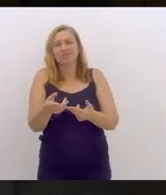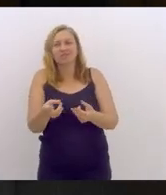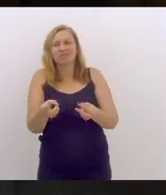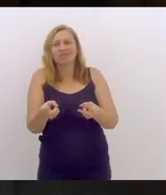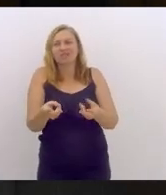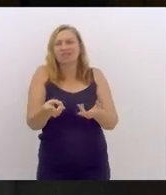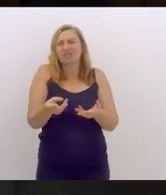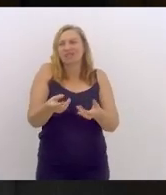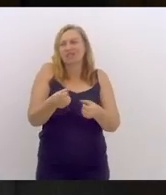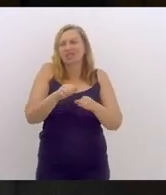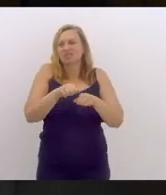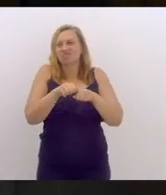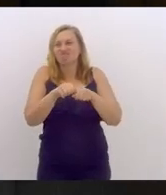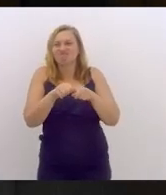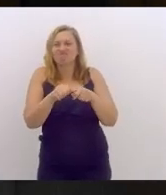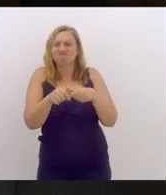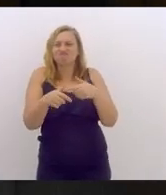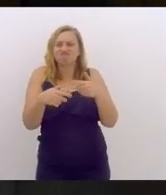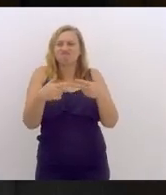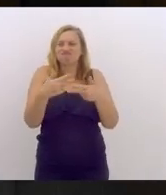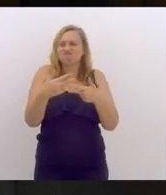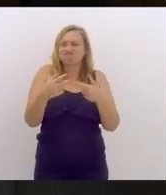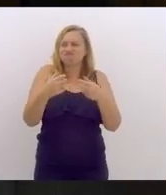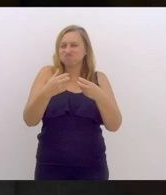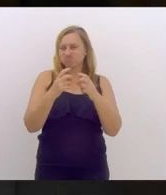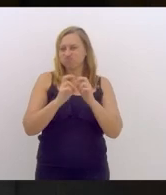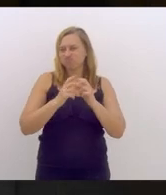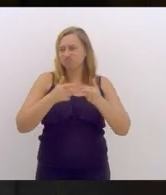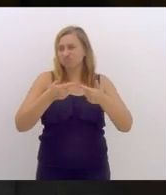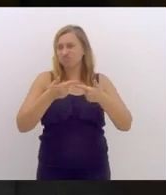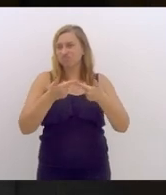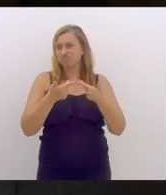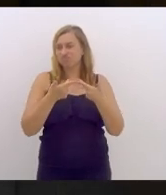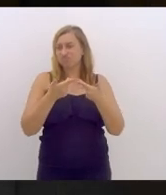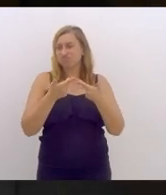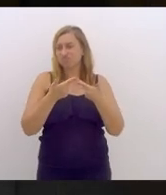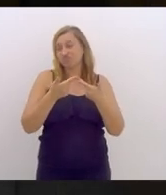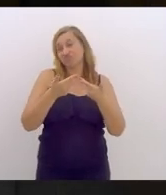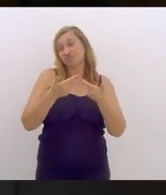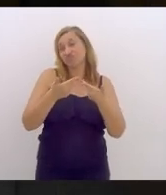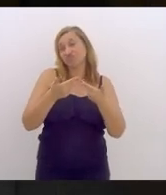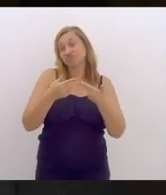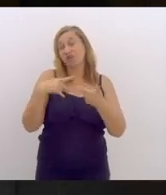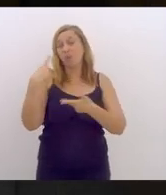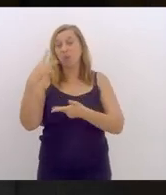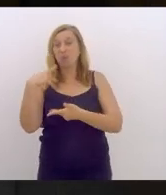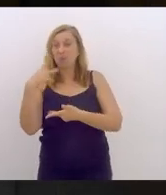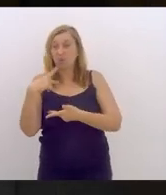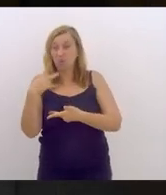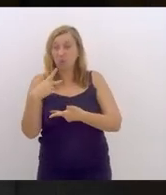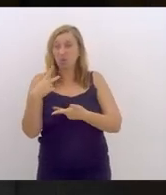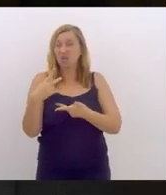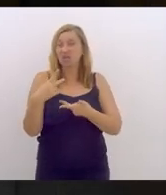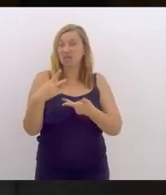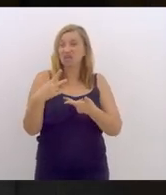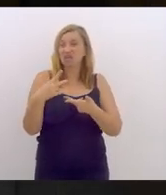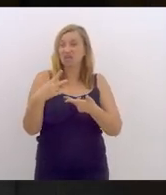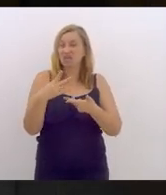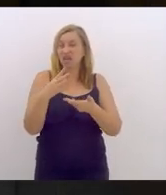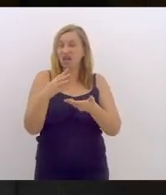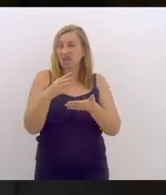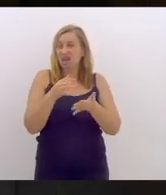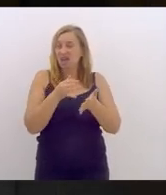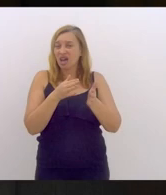a polarização tem botado muitas vezes a visão daqueles